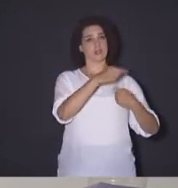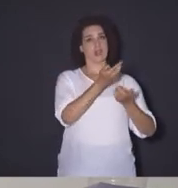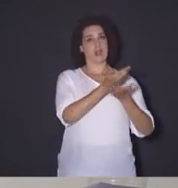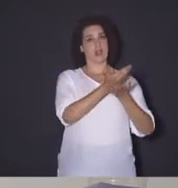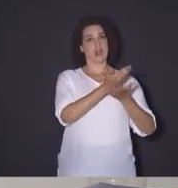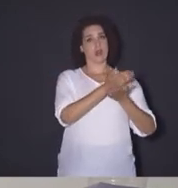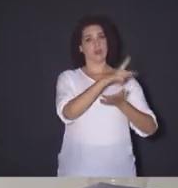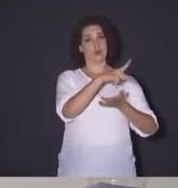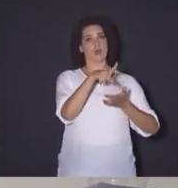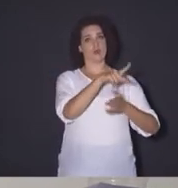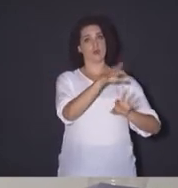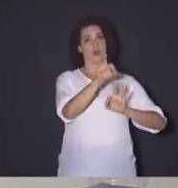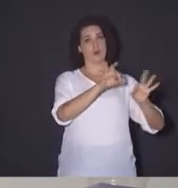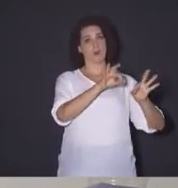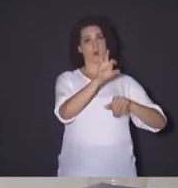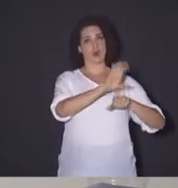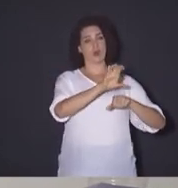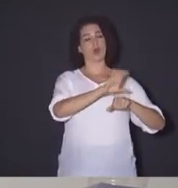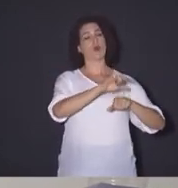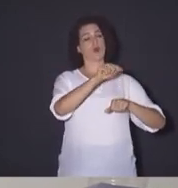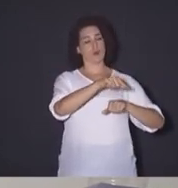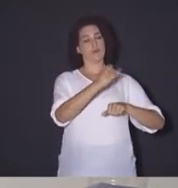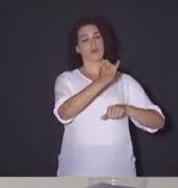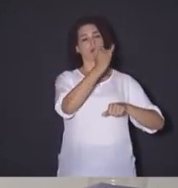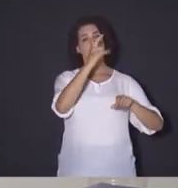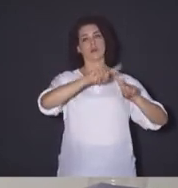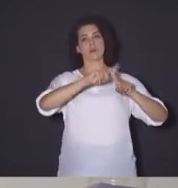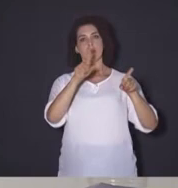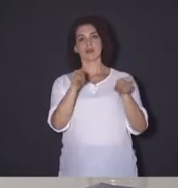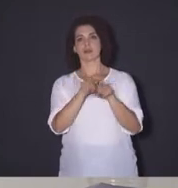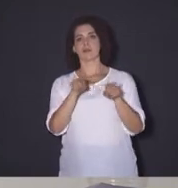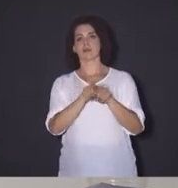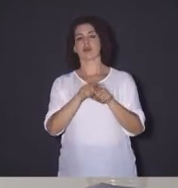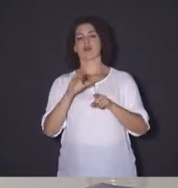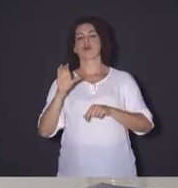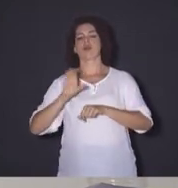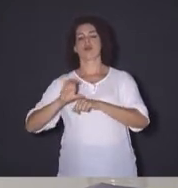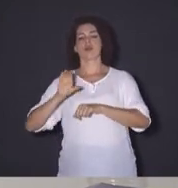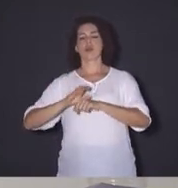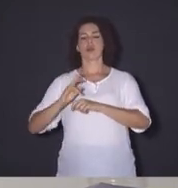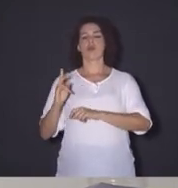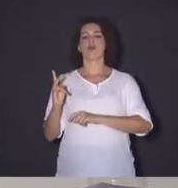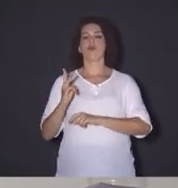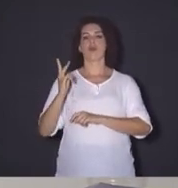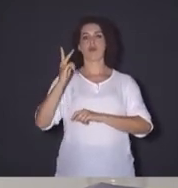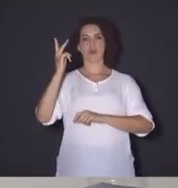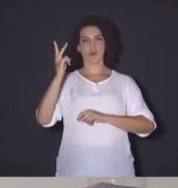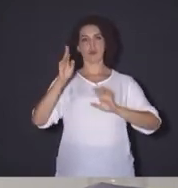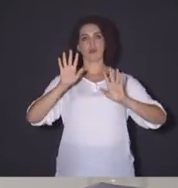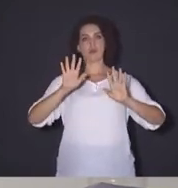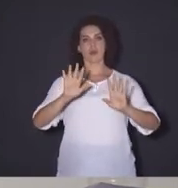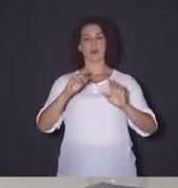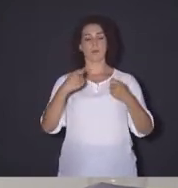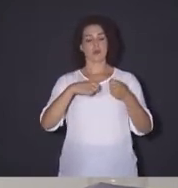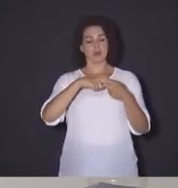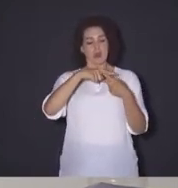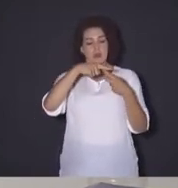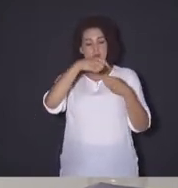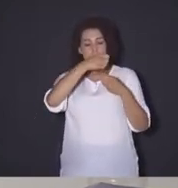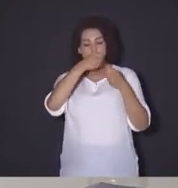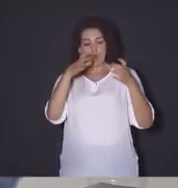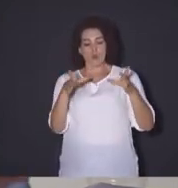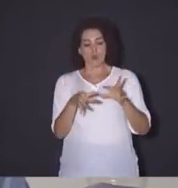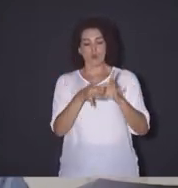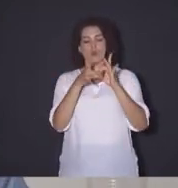ampla que a valorização que envolve a formação inicial formação continuada carreira salários e condições de trabalho acho que este é o grande